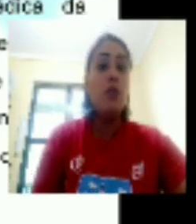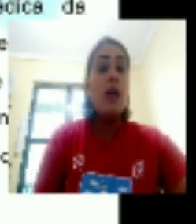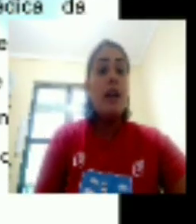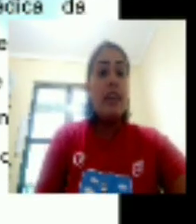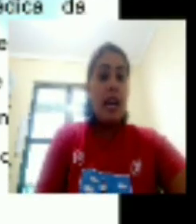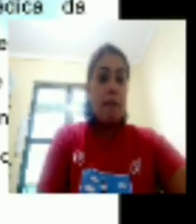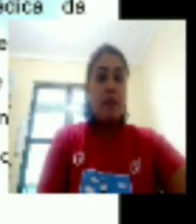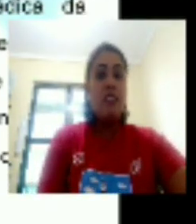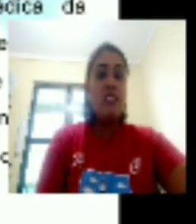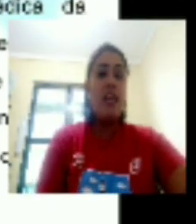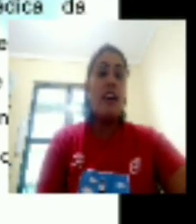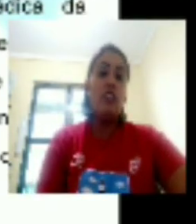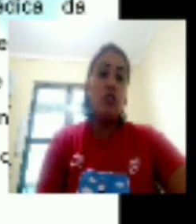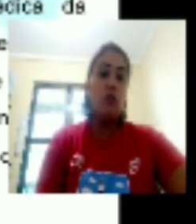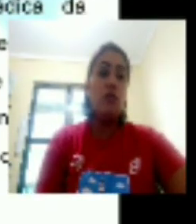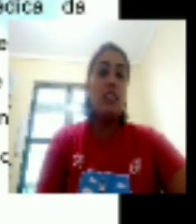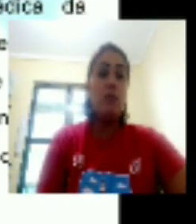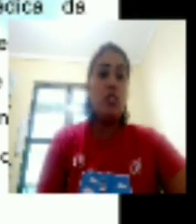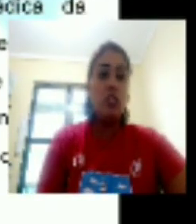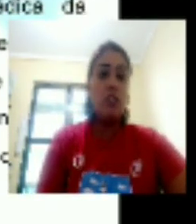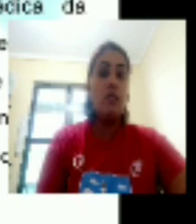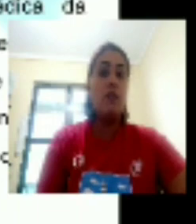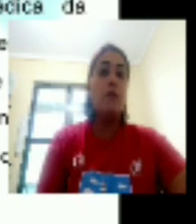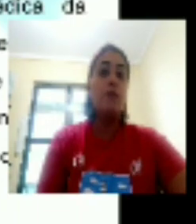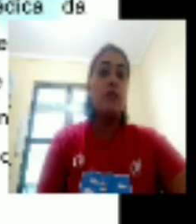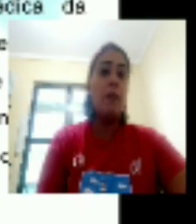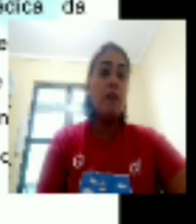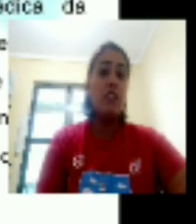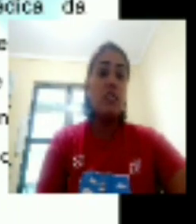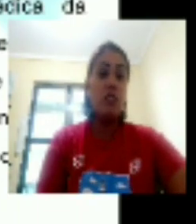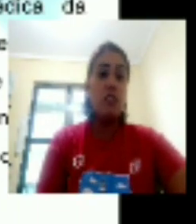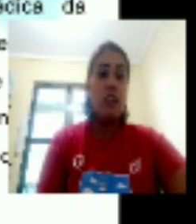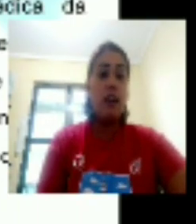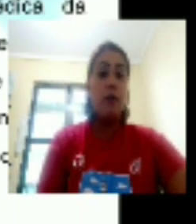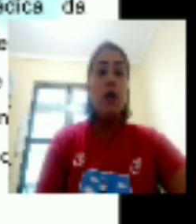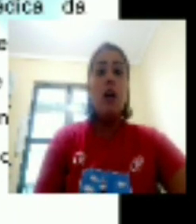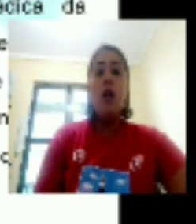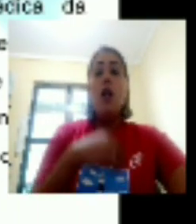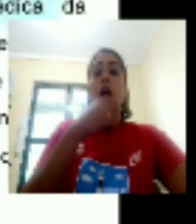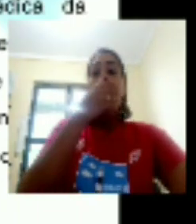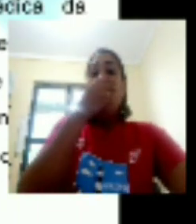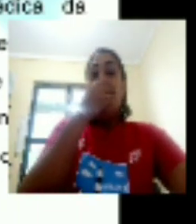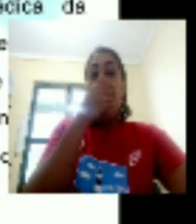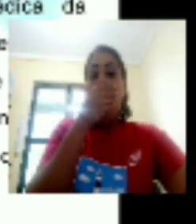transformado no IAPAS, que é o Instituto de Administração da Previdência Social.